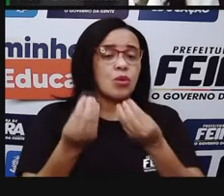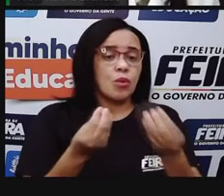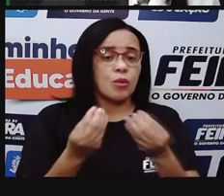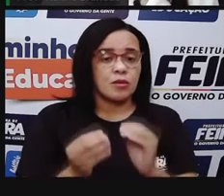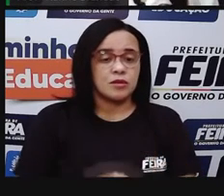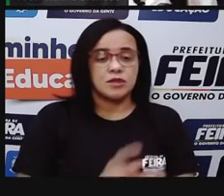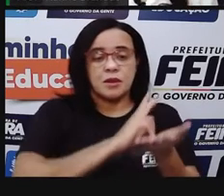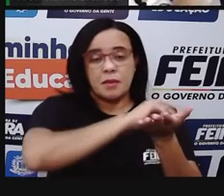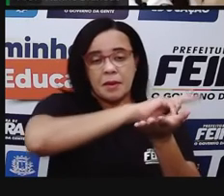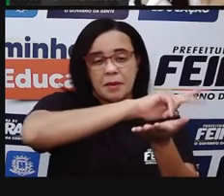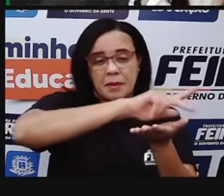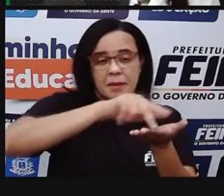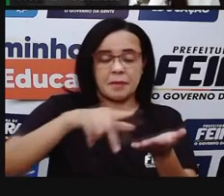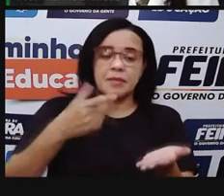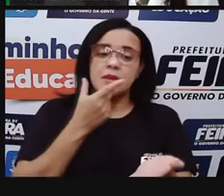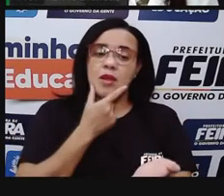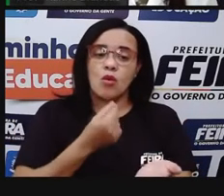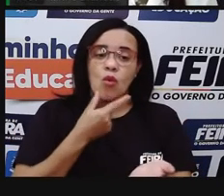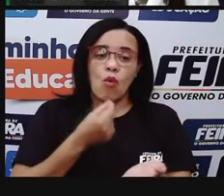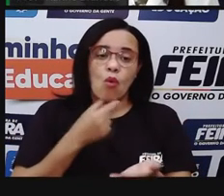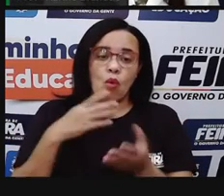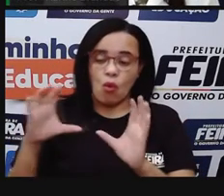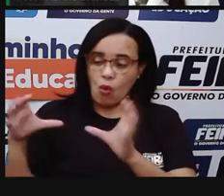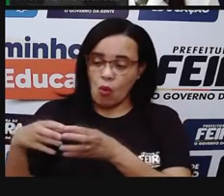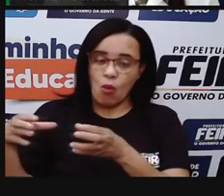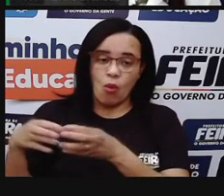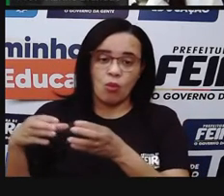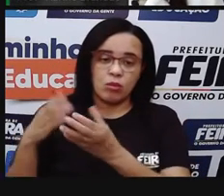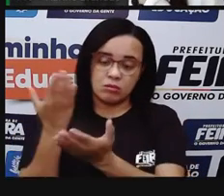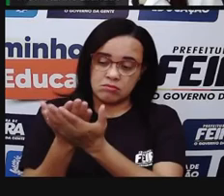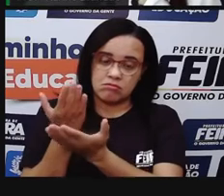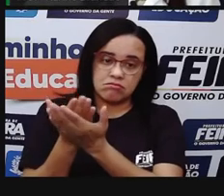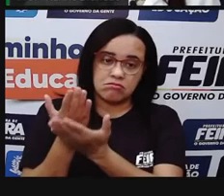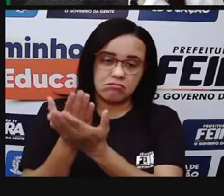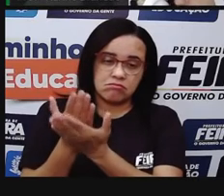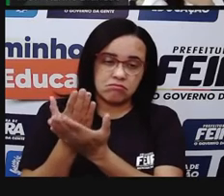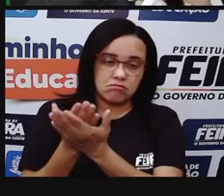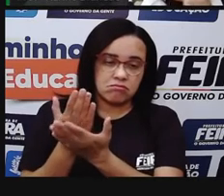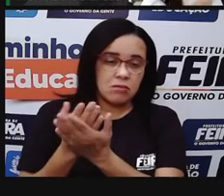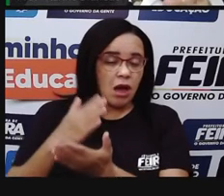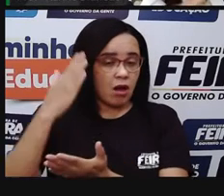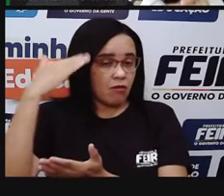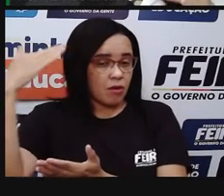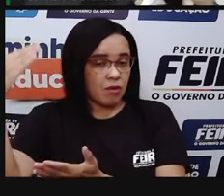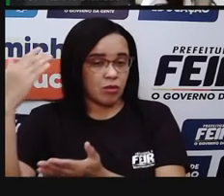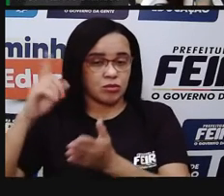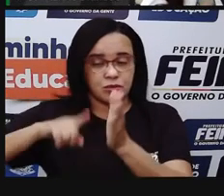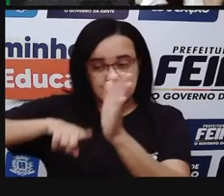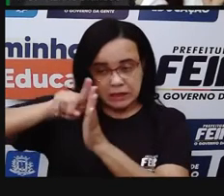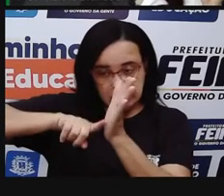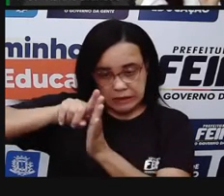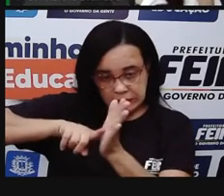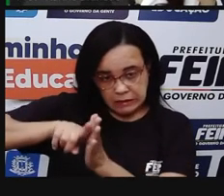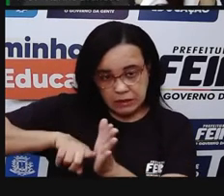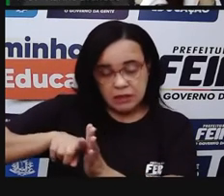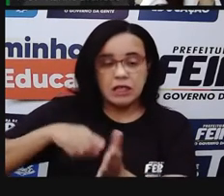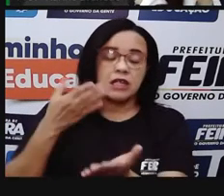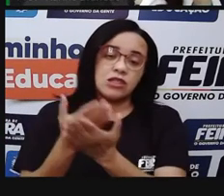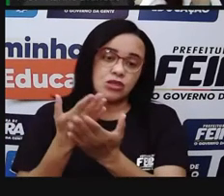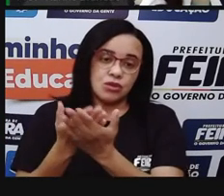vários cientistas, né, pensaram essa classificação biológica, e aí aqui a Pró vai trazer um pouco